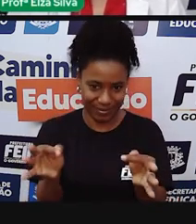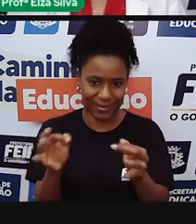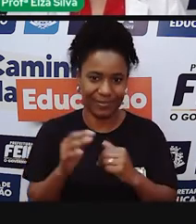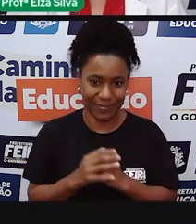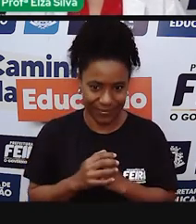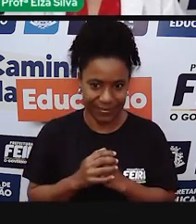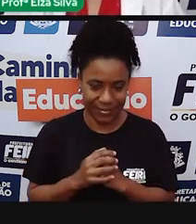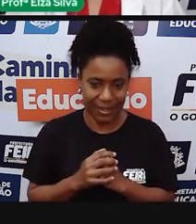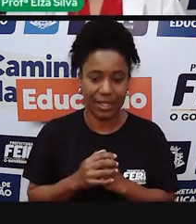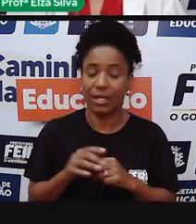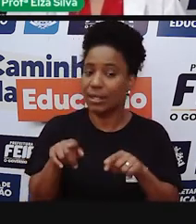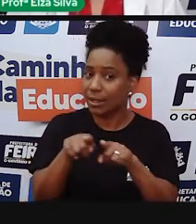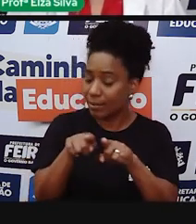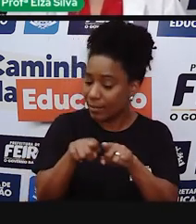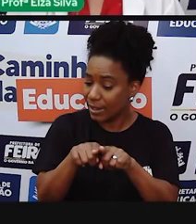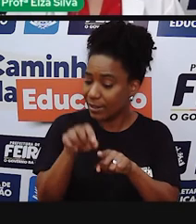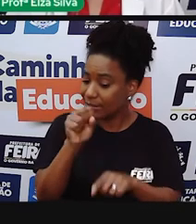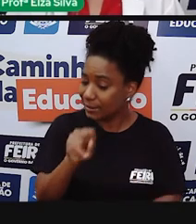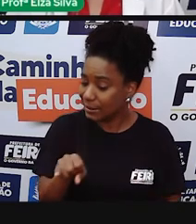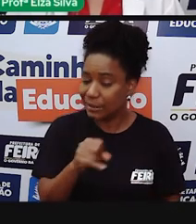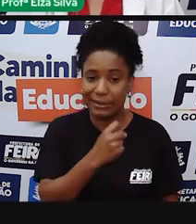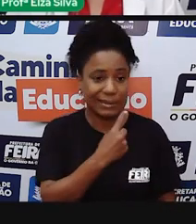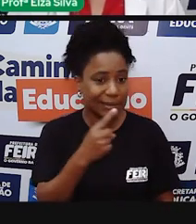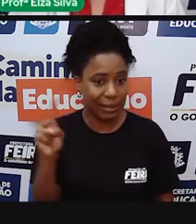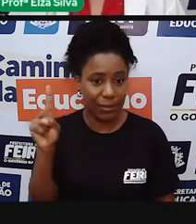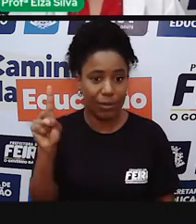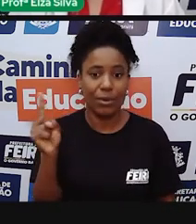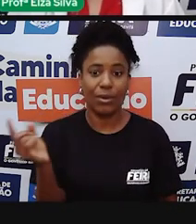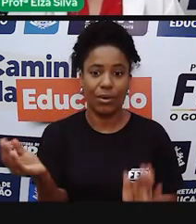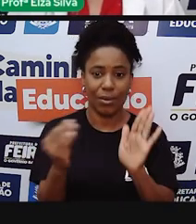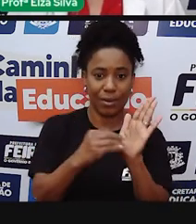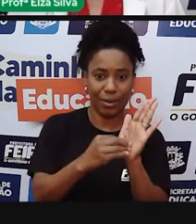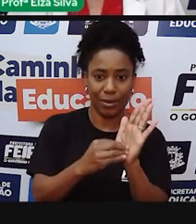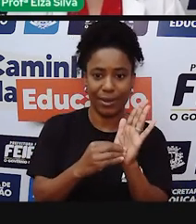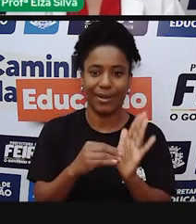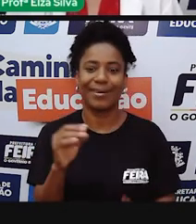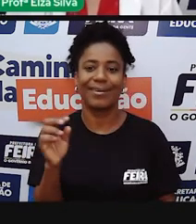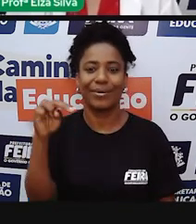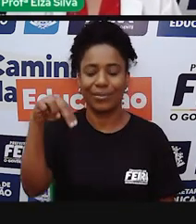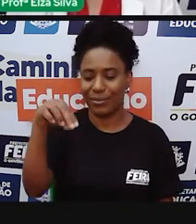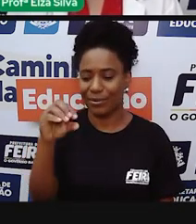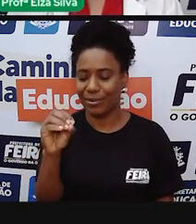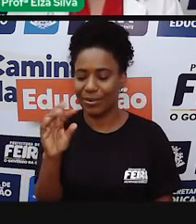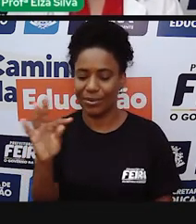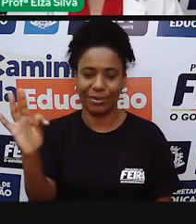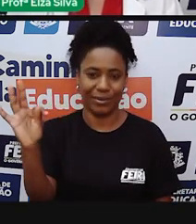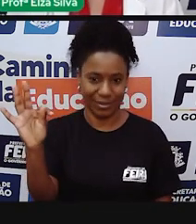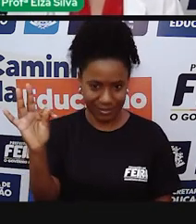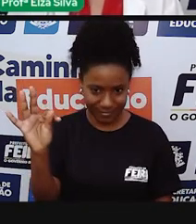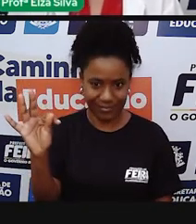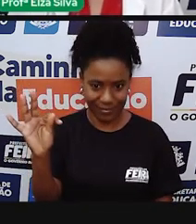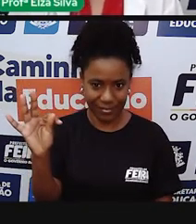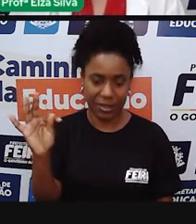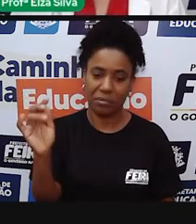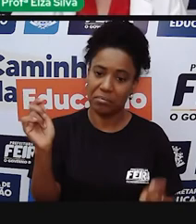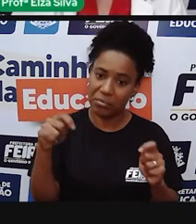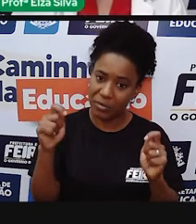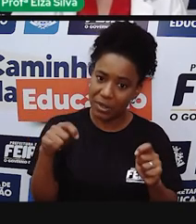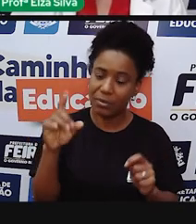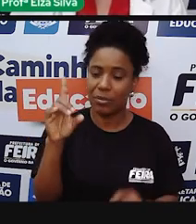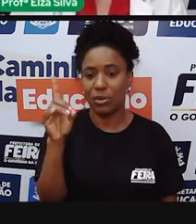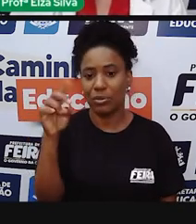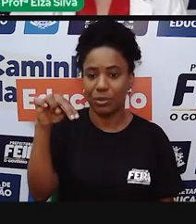queremos negar, nós acrescentamos o not e formamos as nossas frases negativas, utilizando